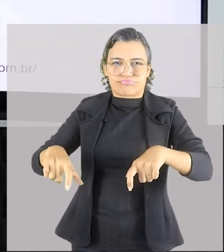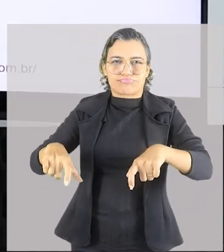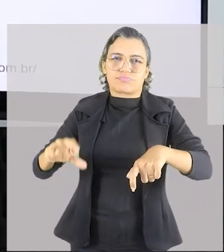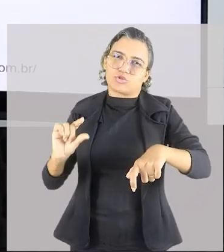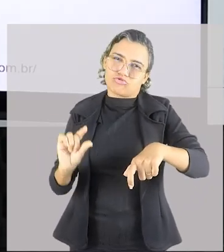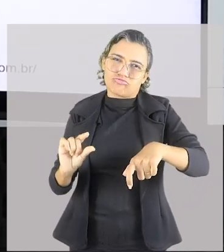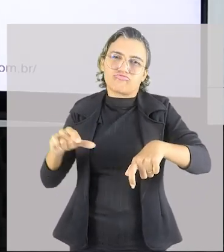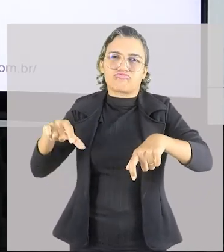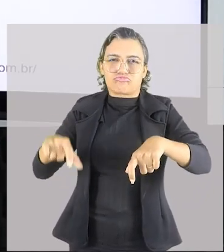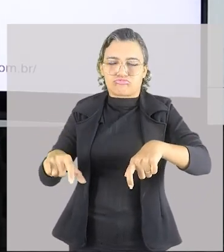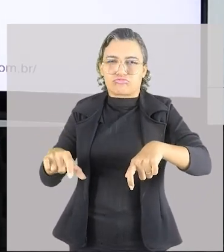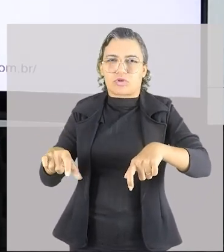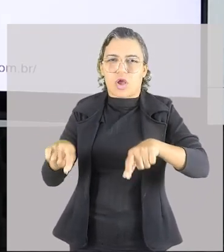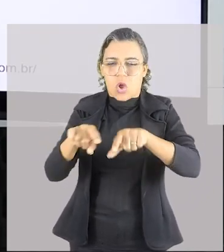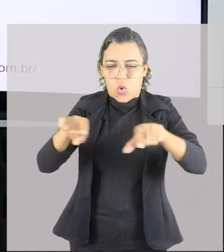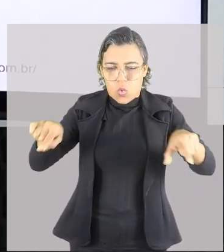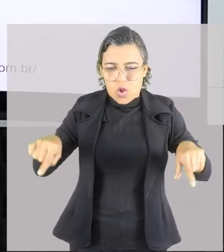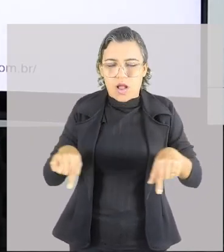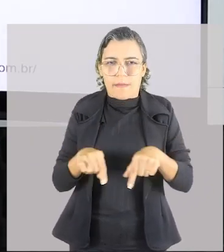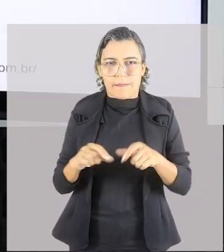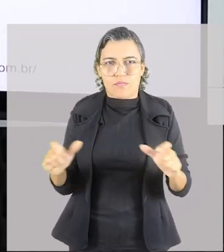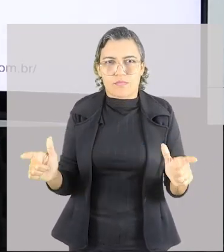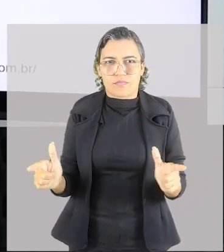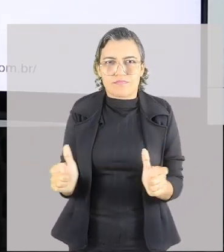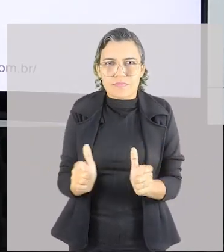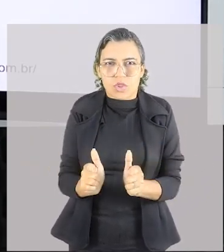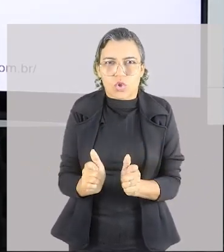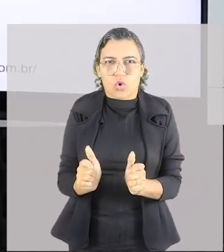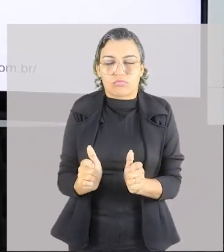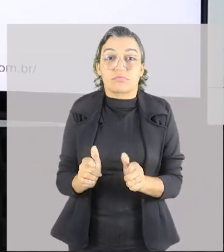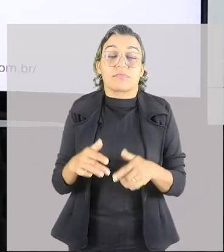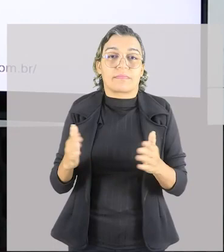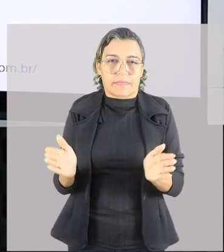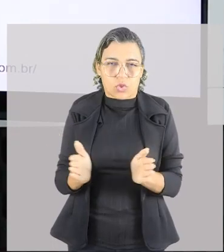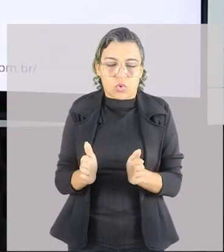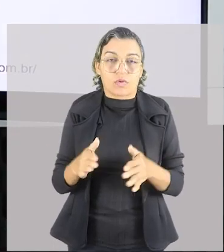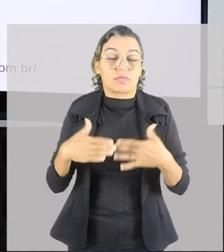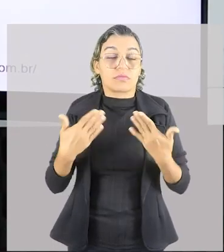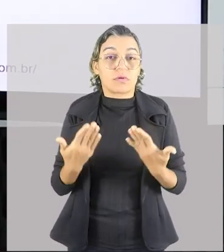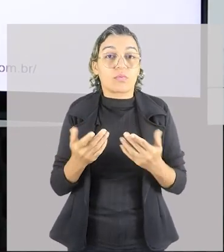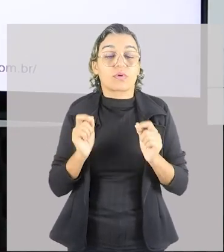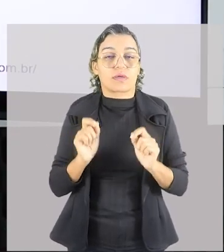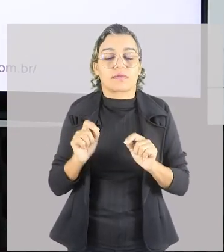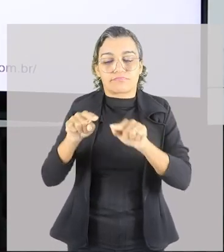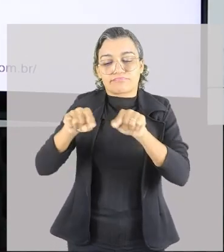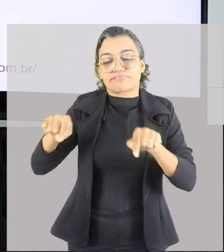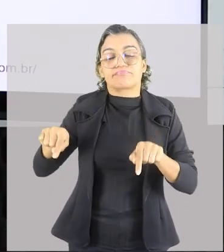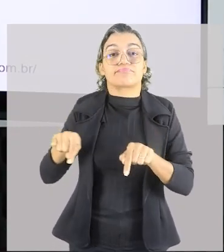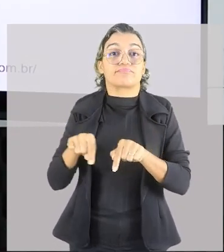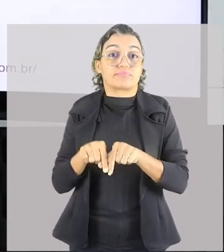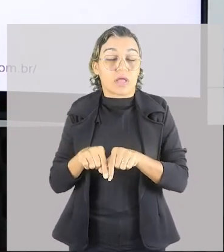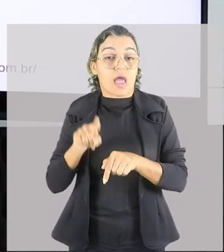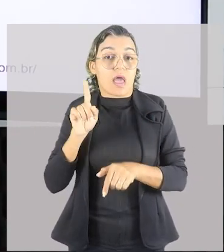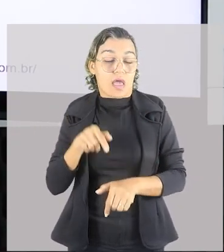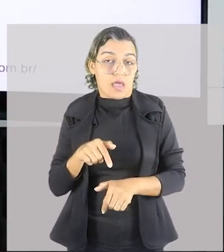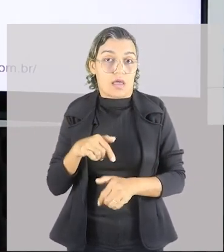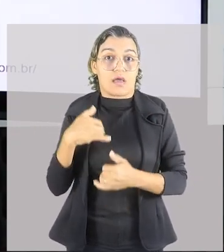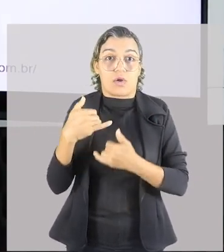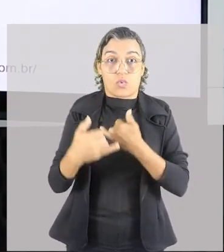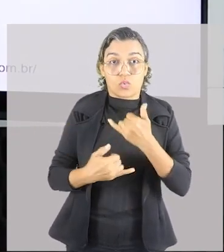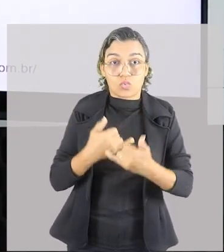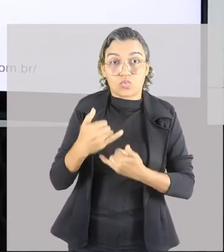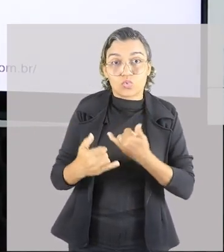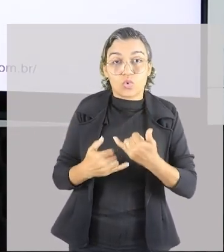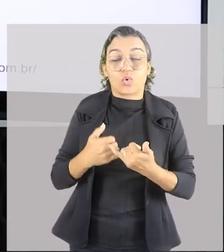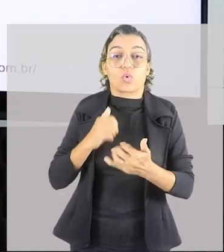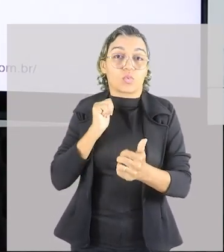o campo reduzido. Então, no momento que a gente faz isso, a gente está fazendo um jogo esportivo. E